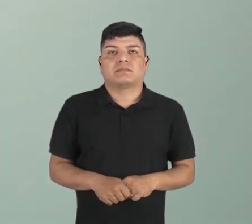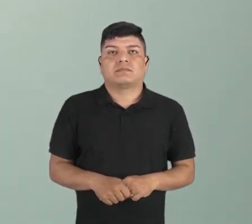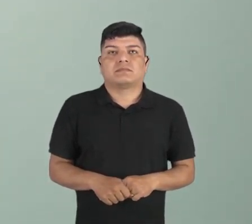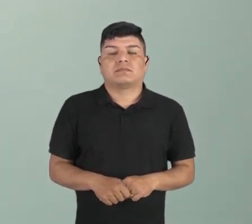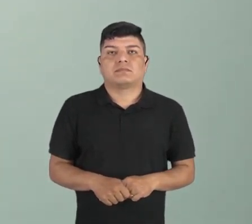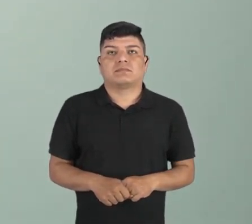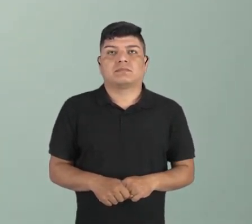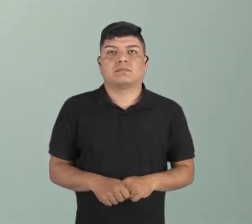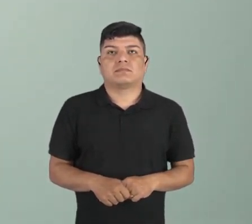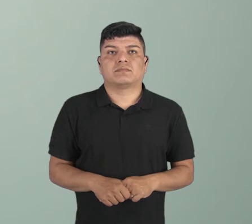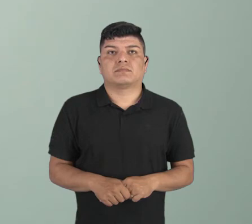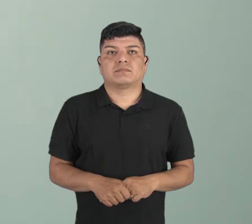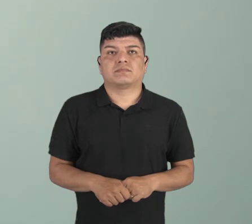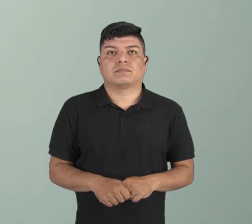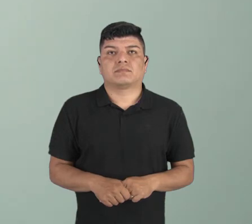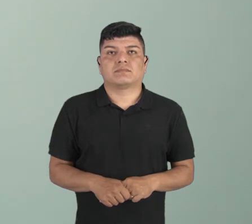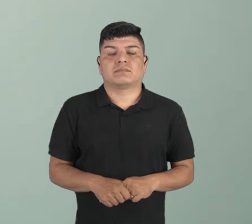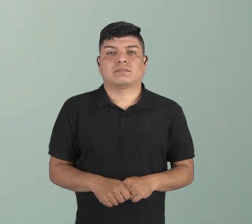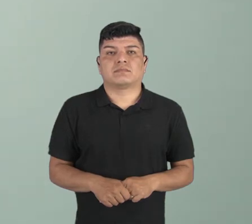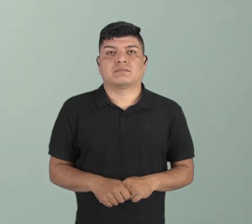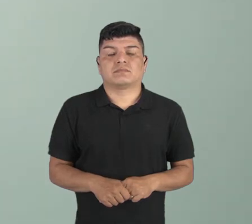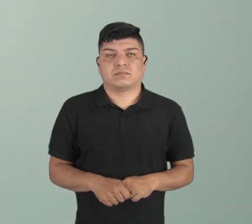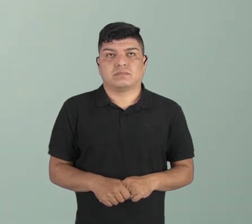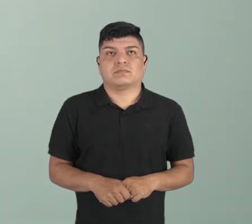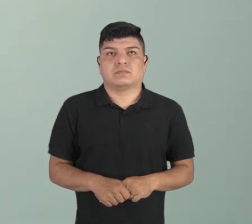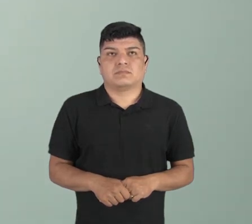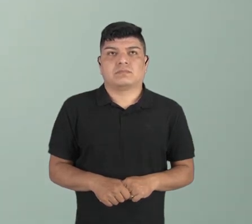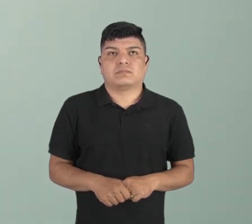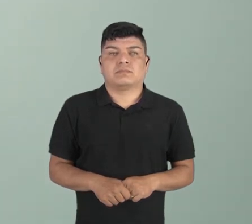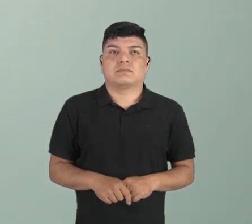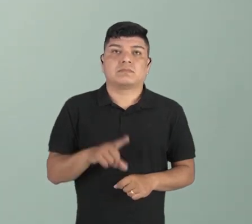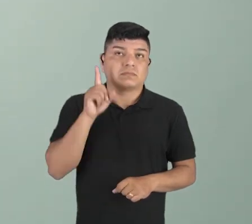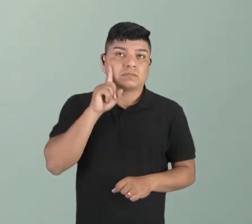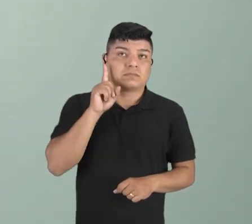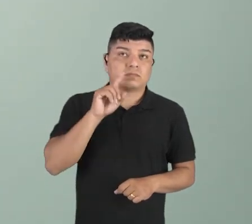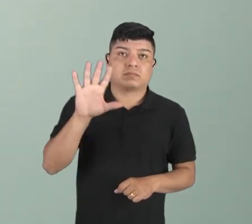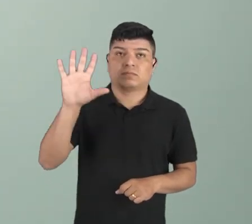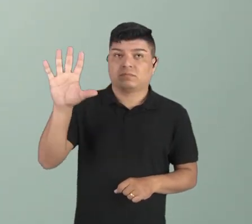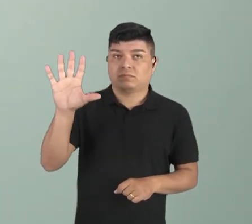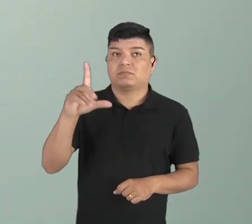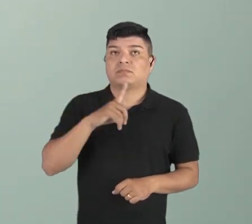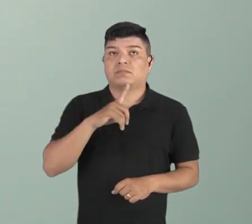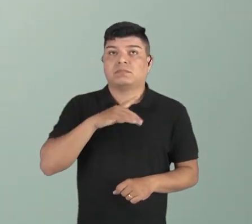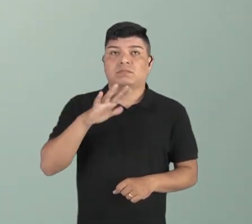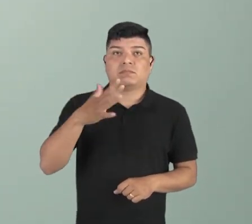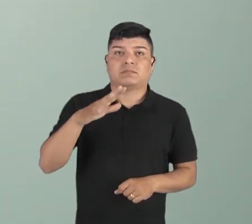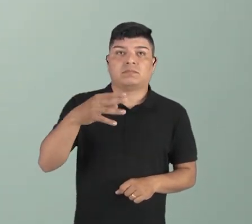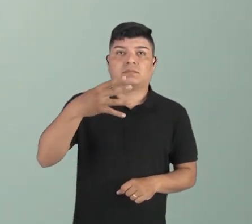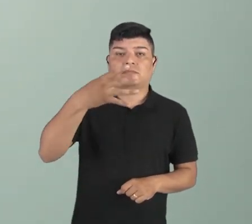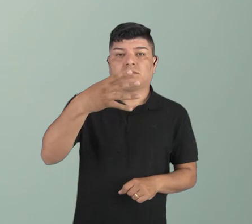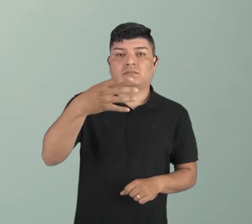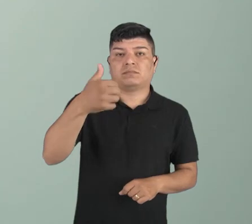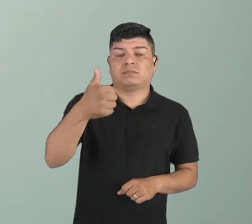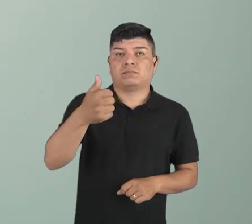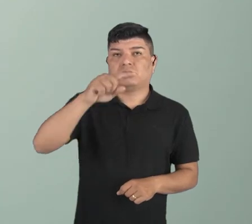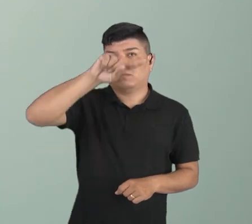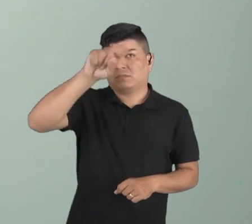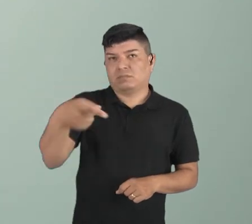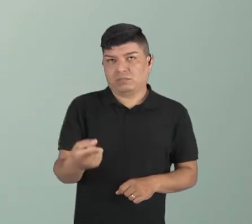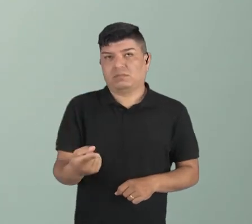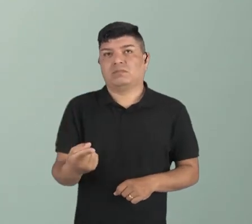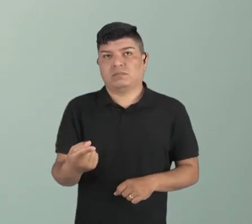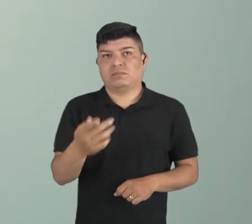de 41 milhões de pessoas que utilizam o espanhol como sua língua. Né? Já quando estávamos falando sobre a questão da